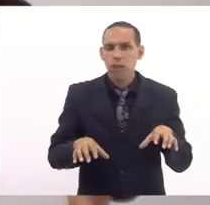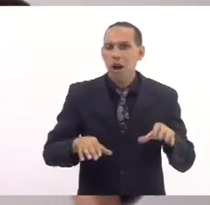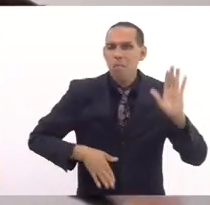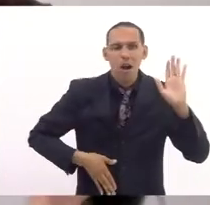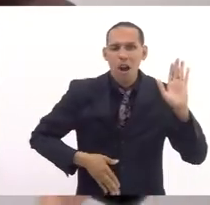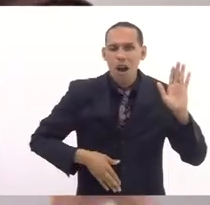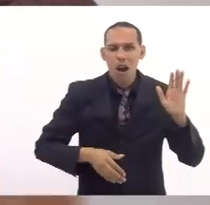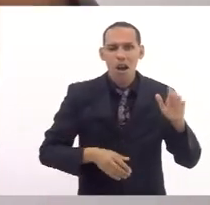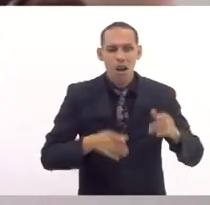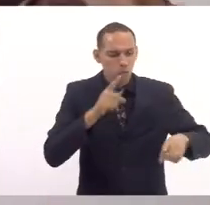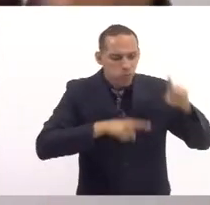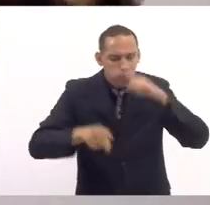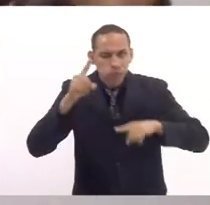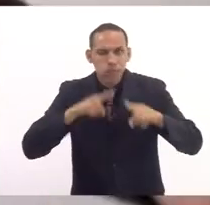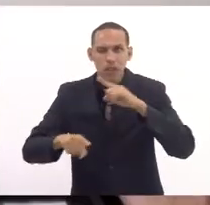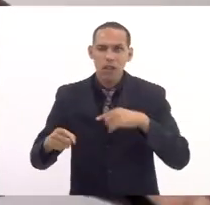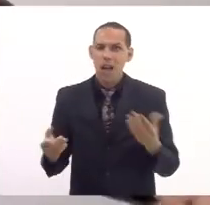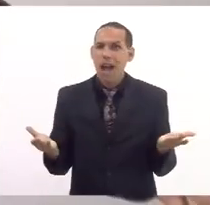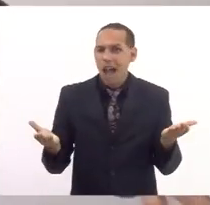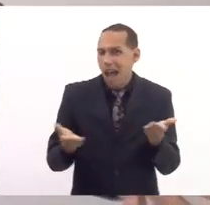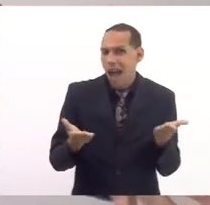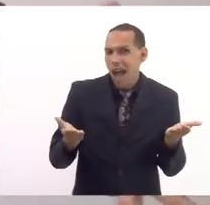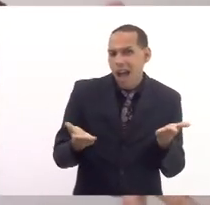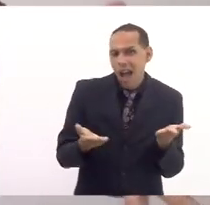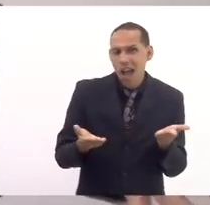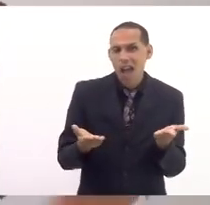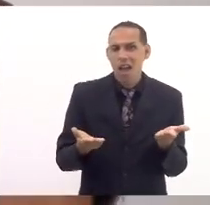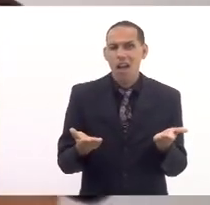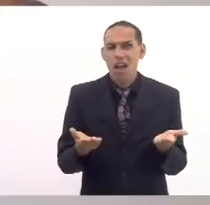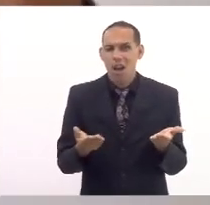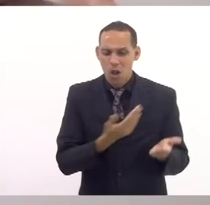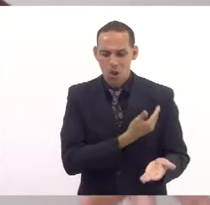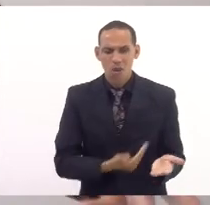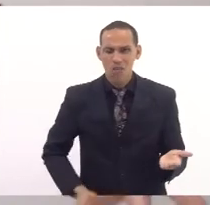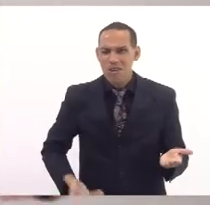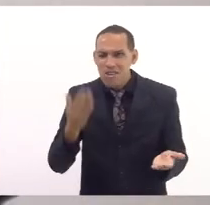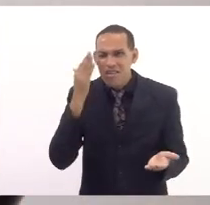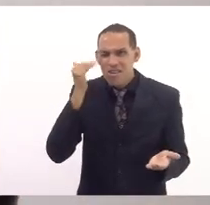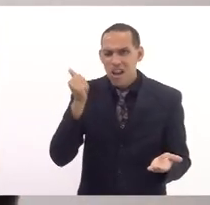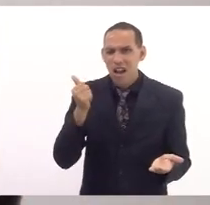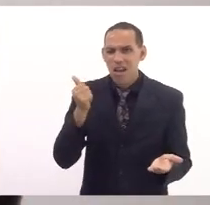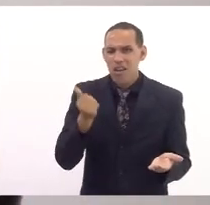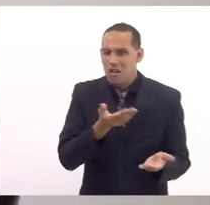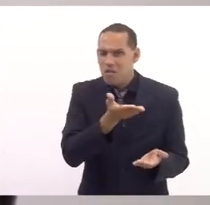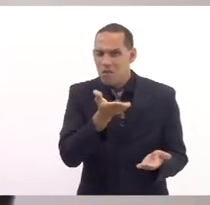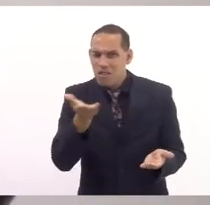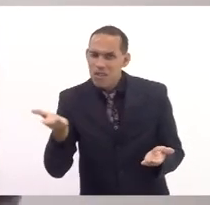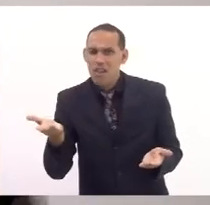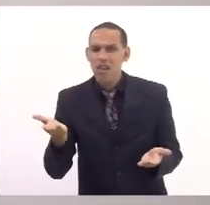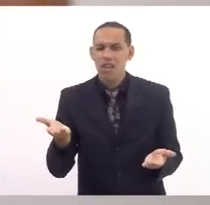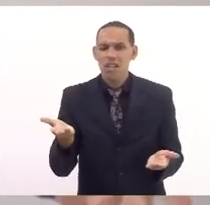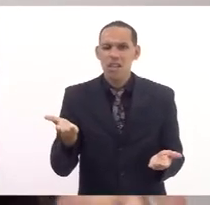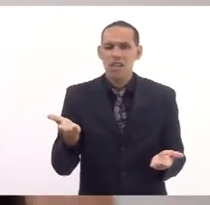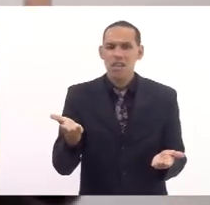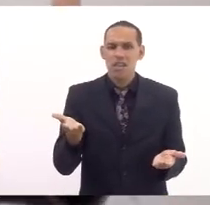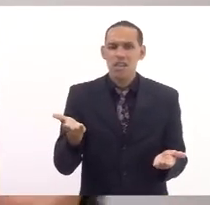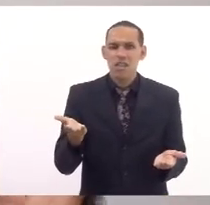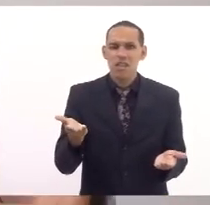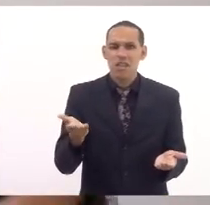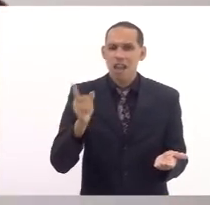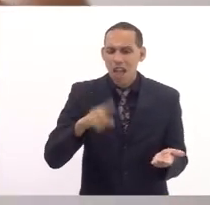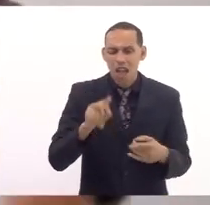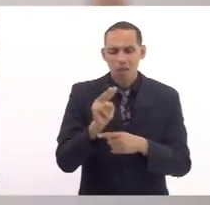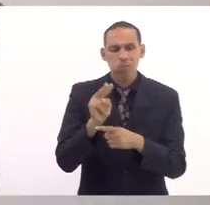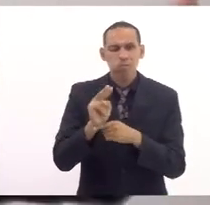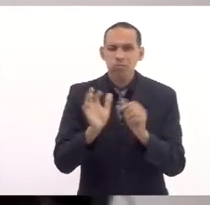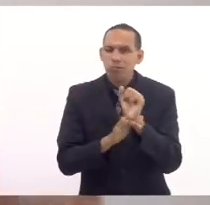E só agora, né, é que o governo toma conhecimento disso e vocês, enquanto instituição de segurança, vão ter que agir. Então, eu queria saber